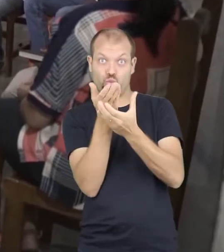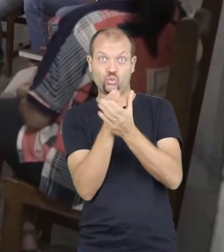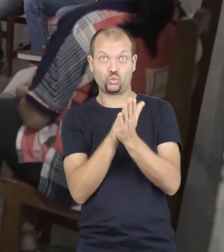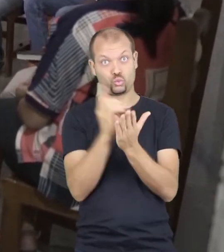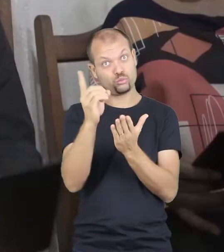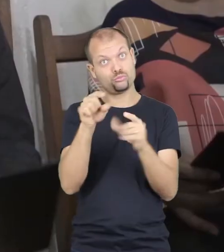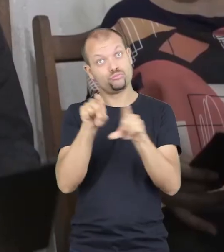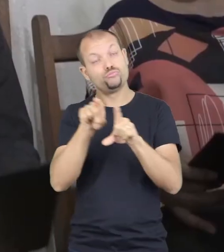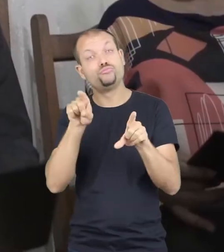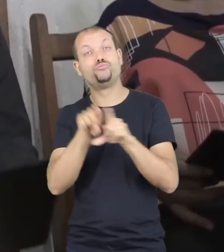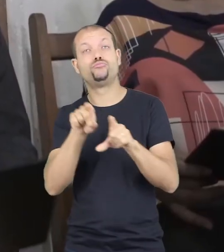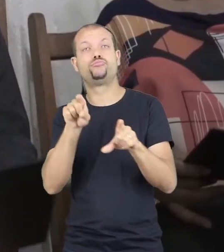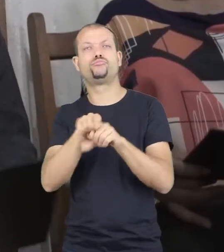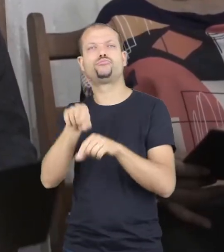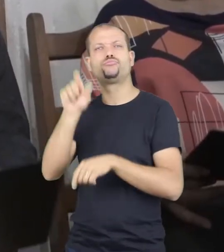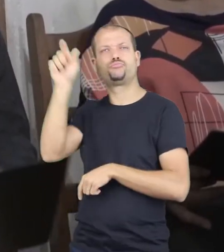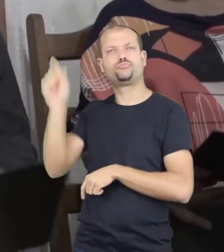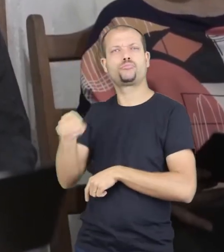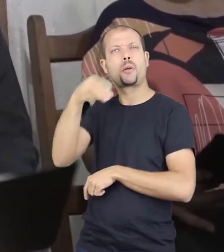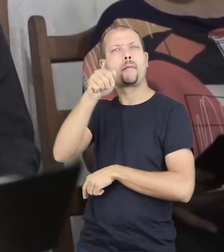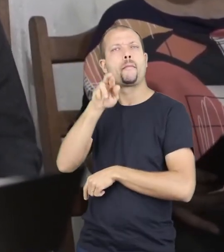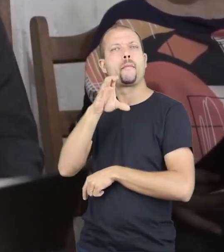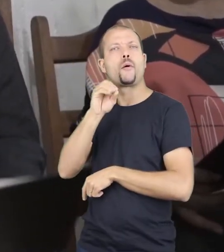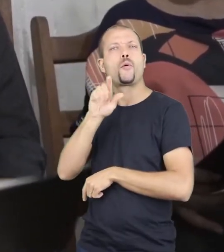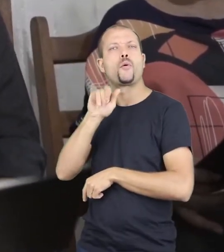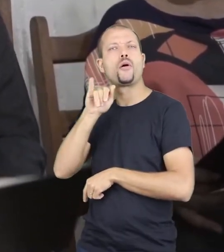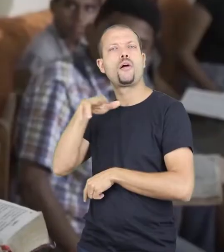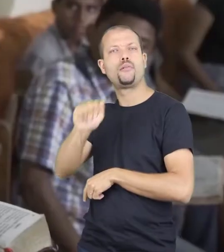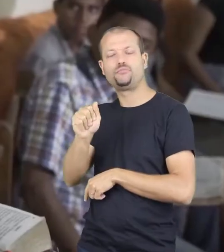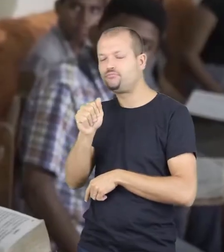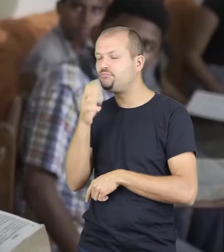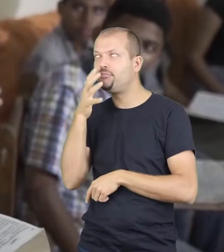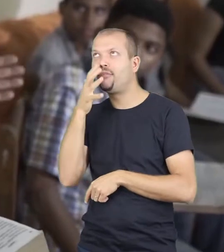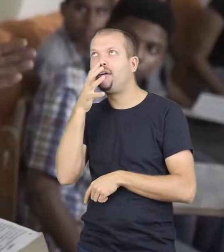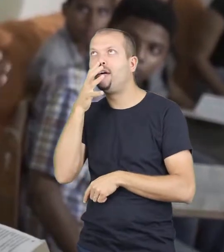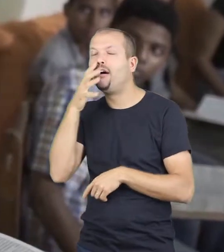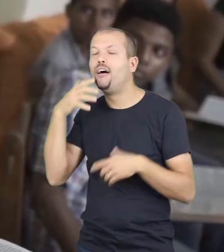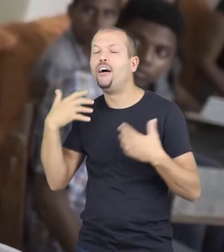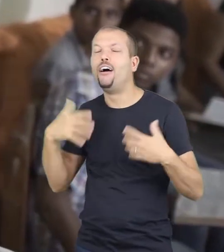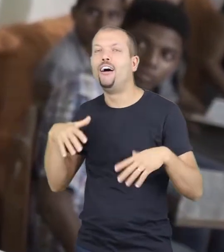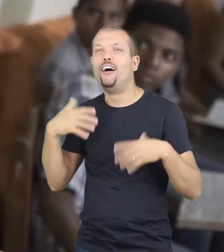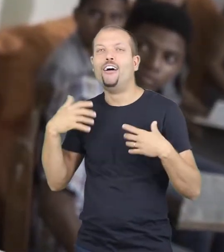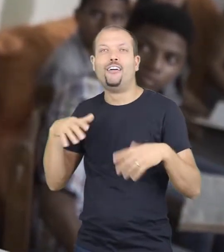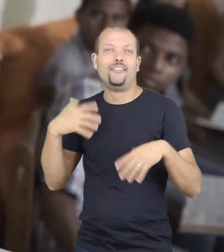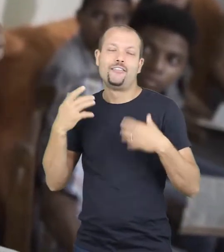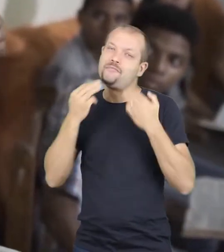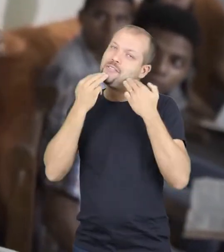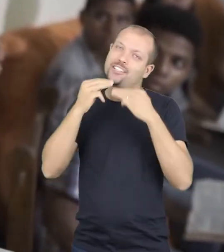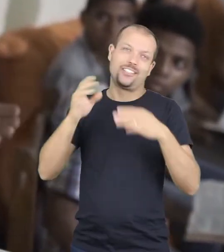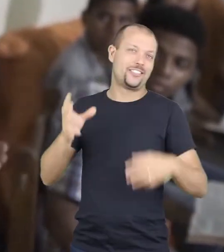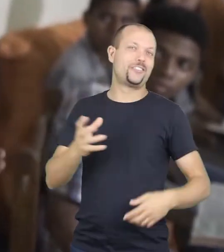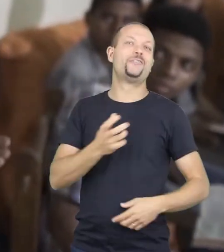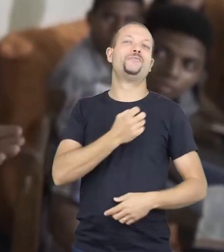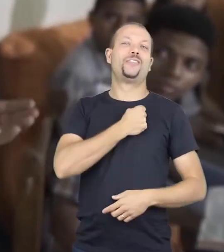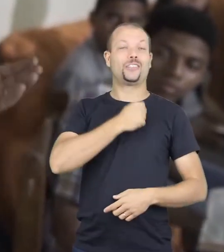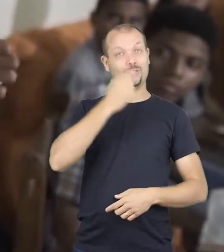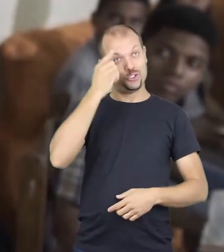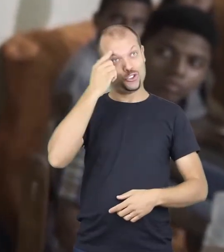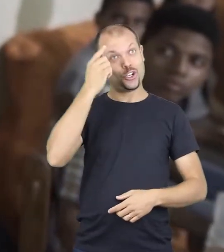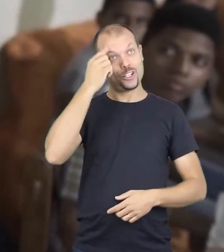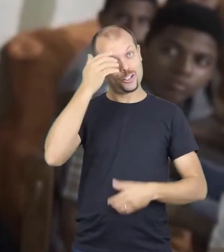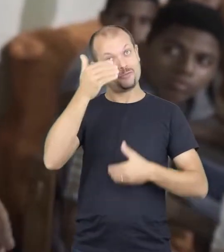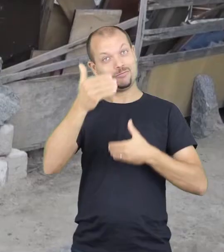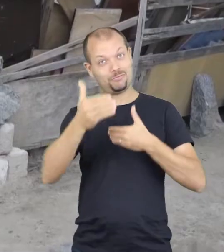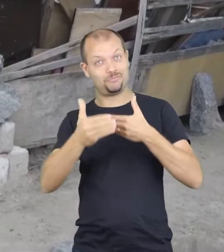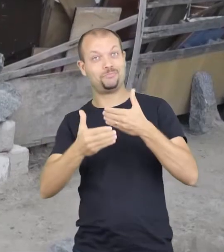da Bíblia. Marcolina se maravilhava com as mensagens de salvação apresentadas dia